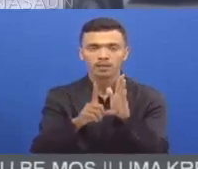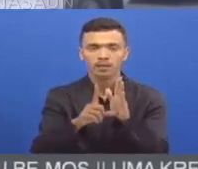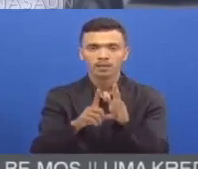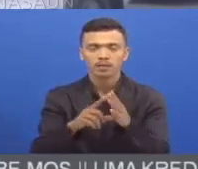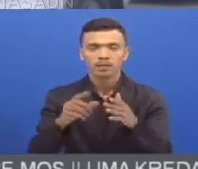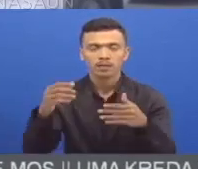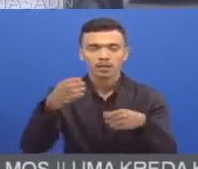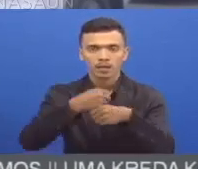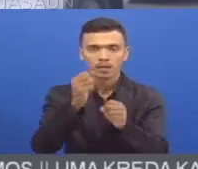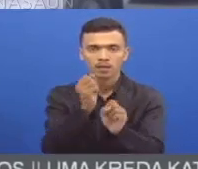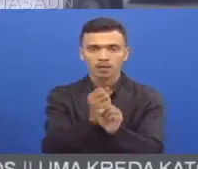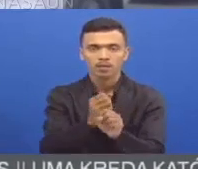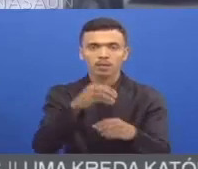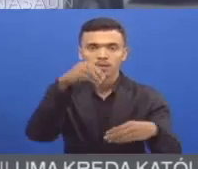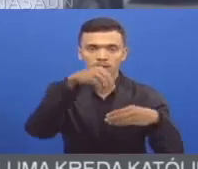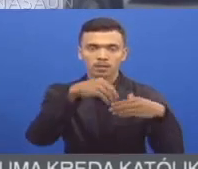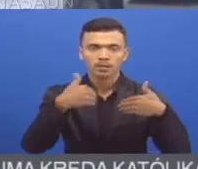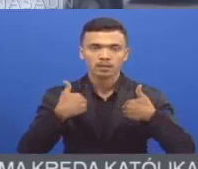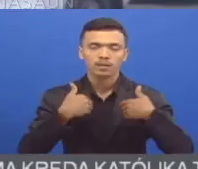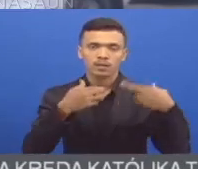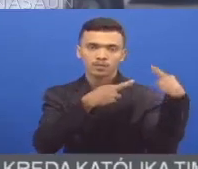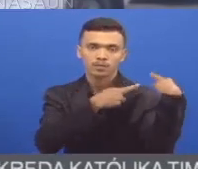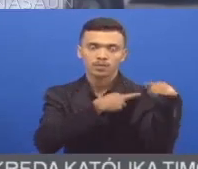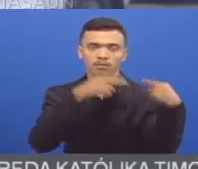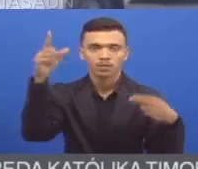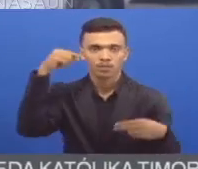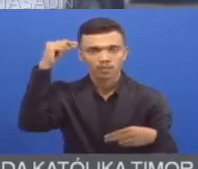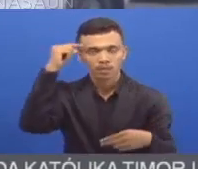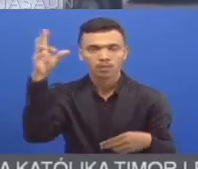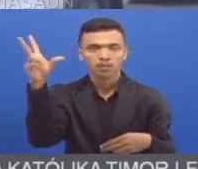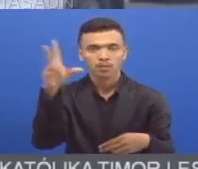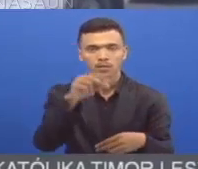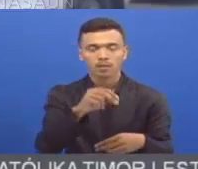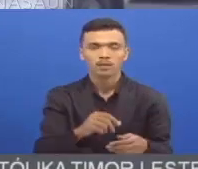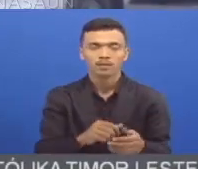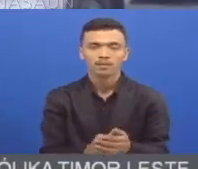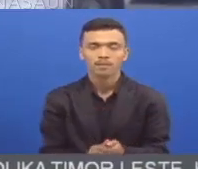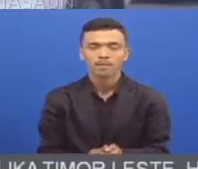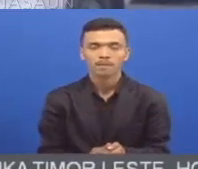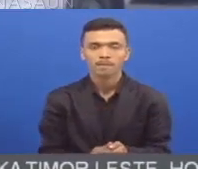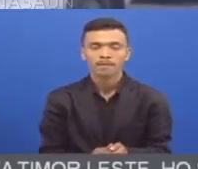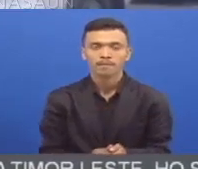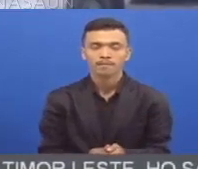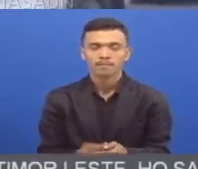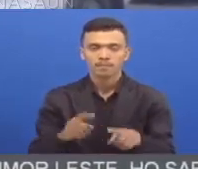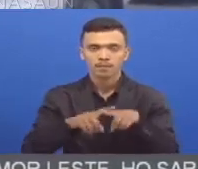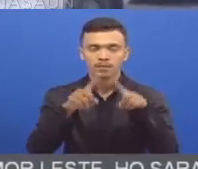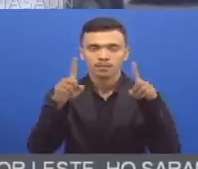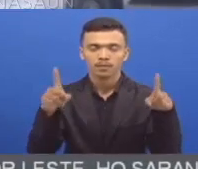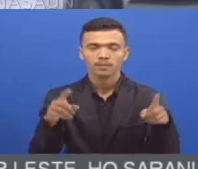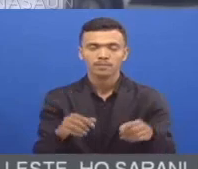se reproduz, né? Tamai competências do governo né? Cá, ou lá, ou pode ser nem outro. Mas em princípios,